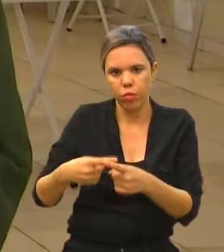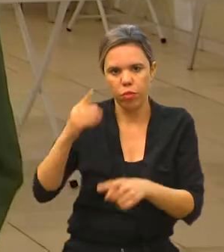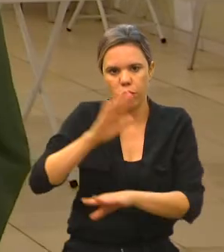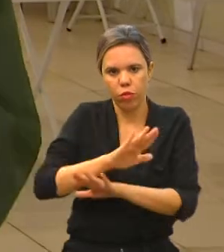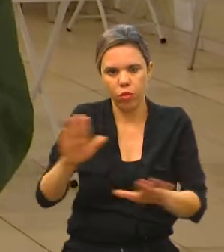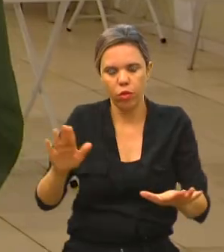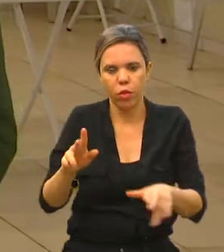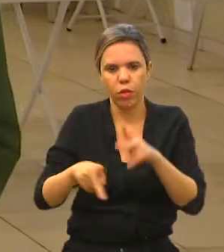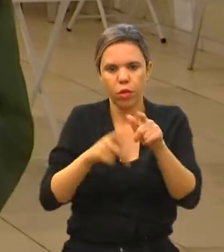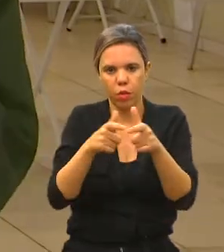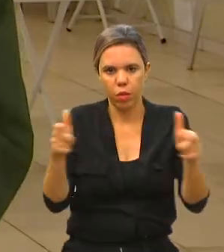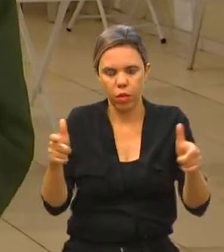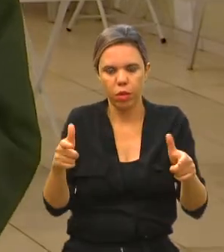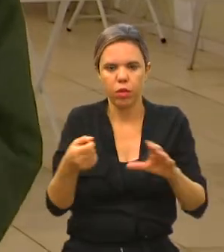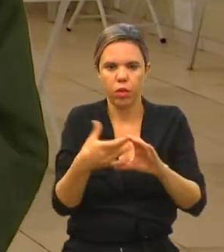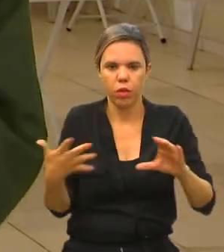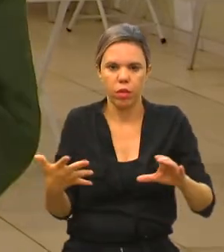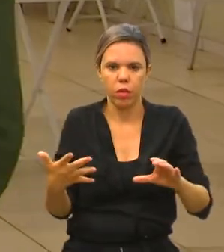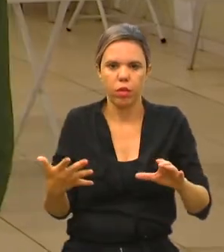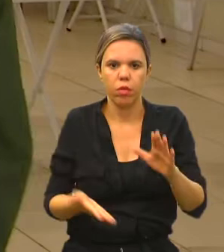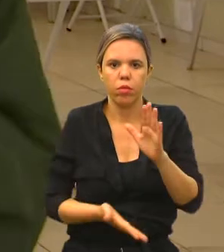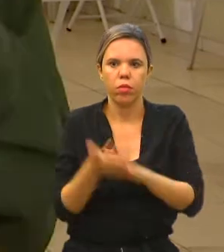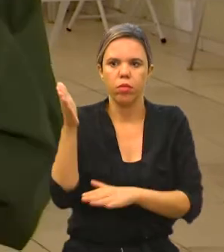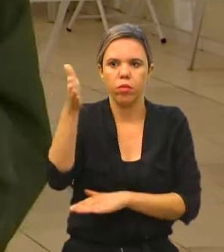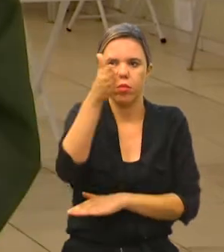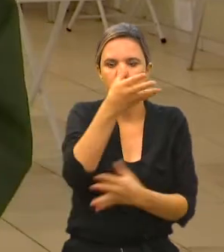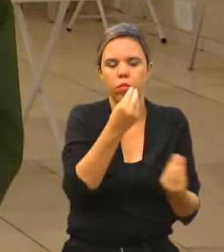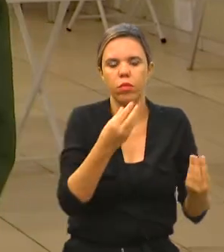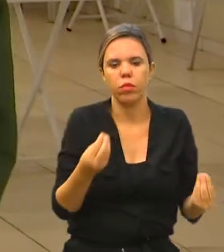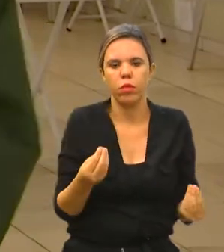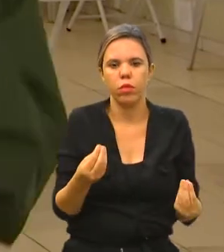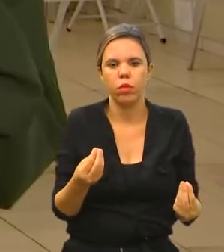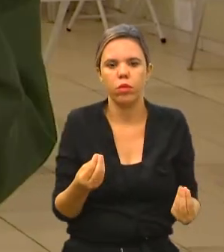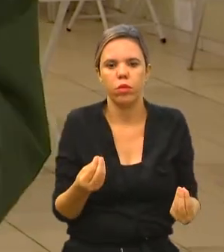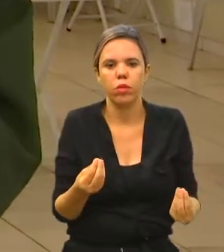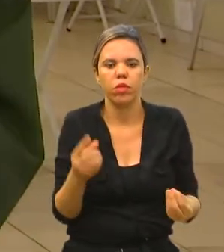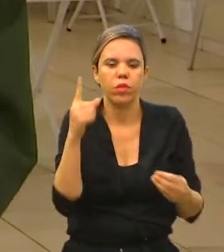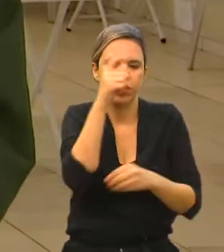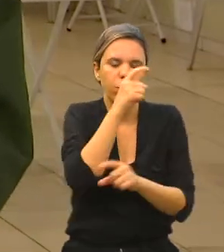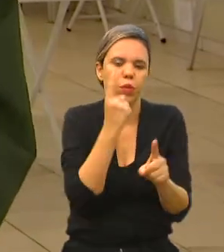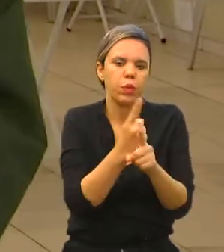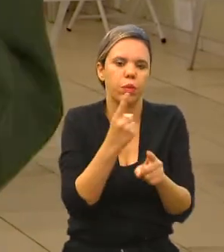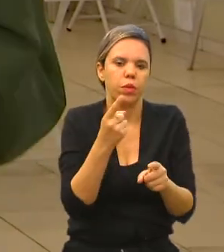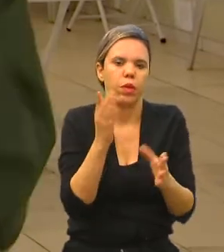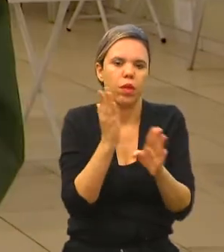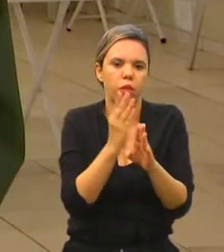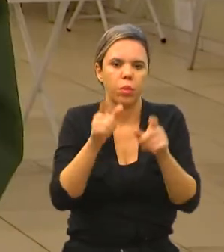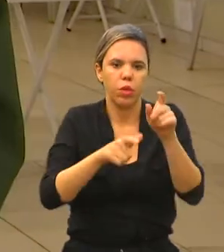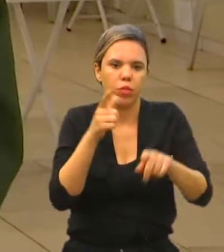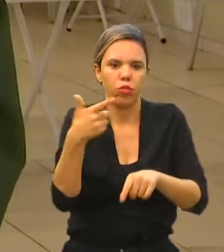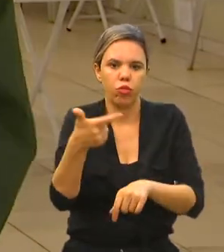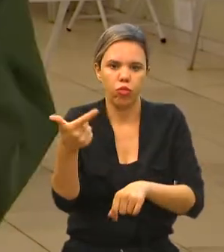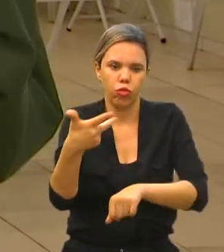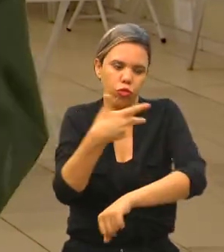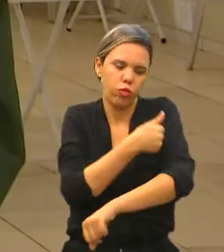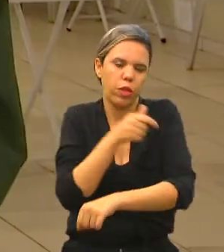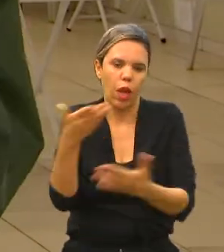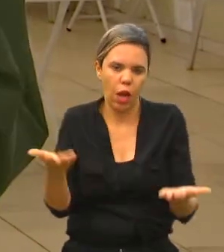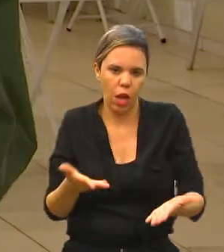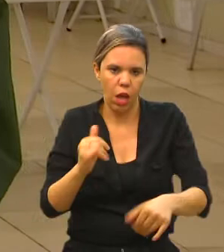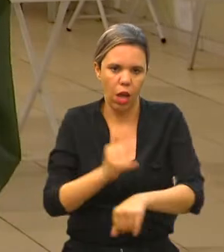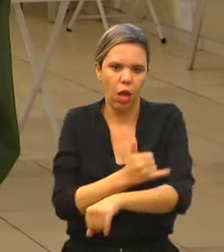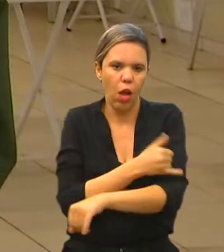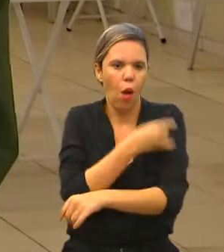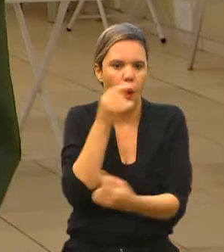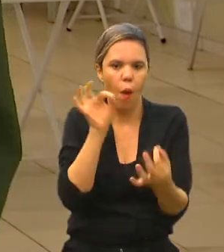como essa população tem a característica de circular muito então era muito difícil para a gente localizar para segunda dose Então